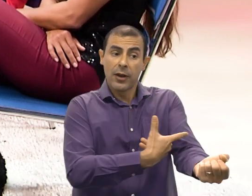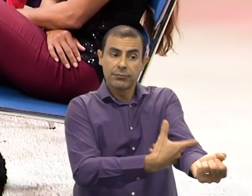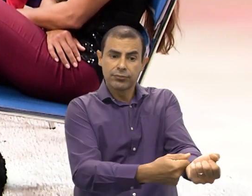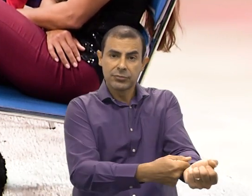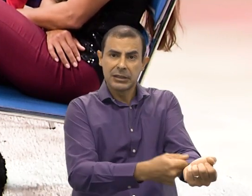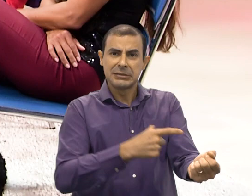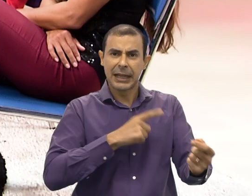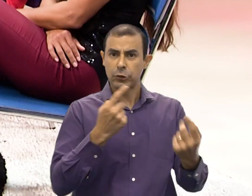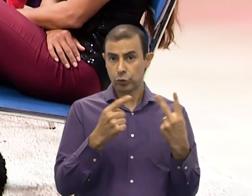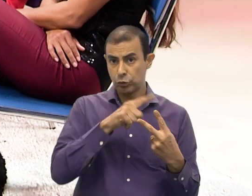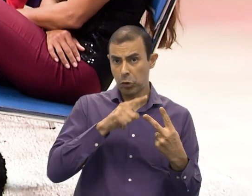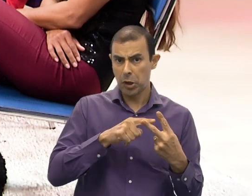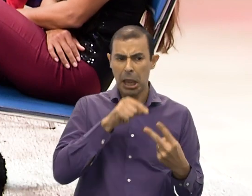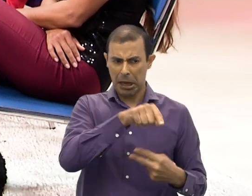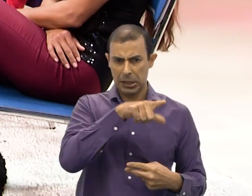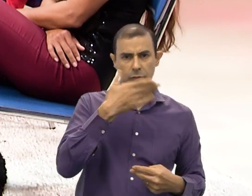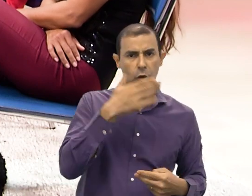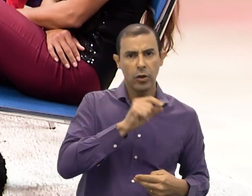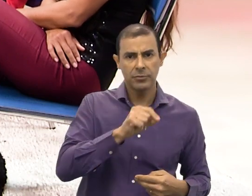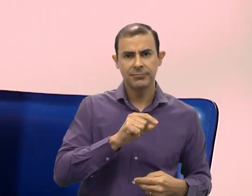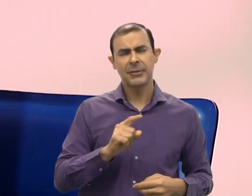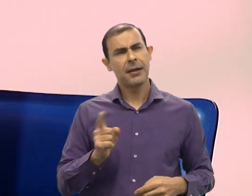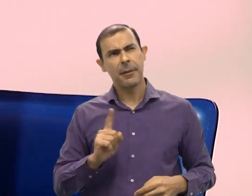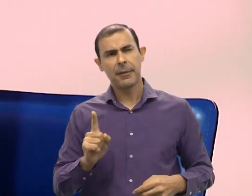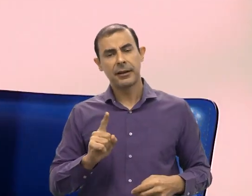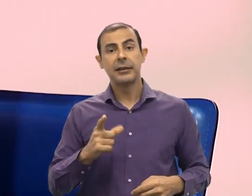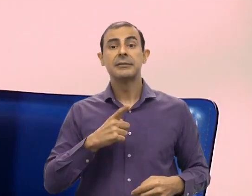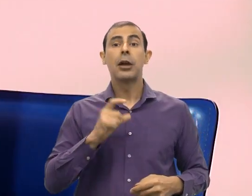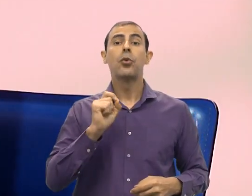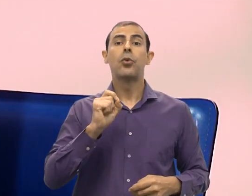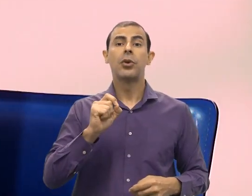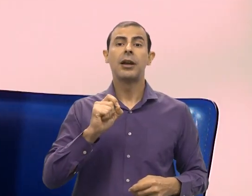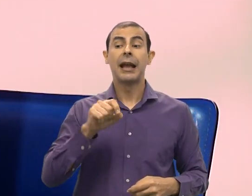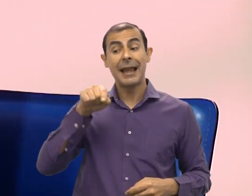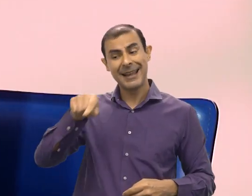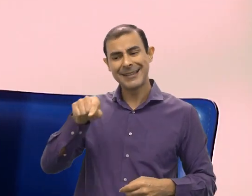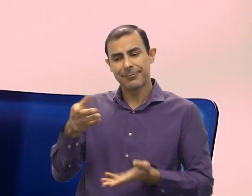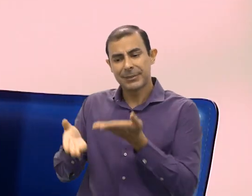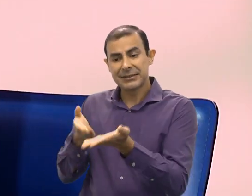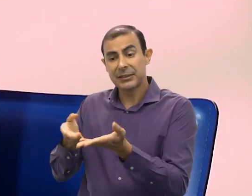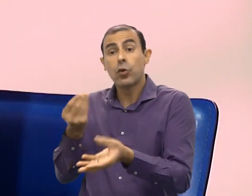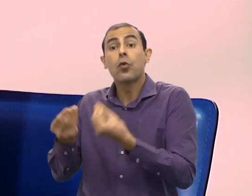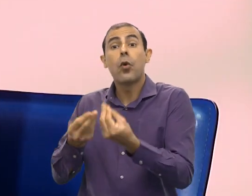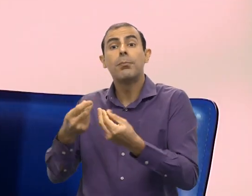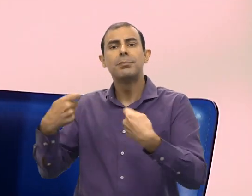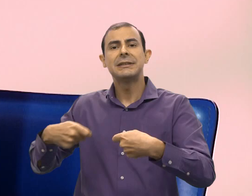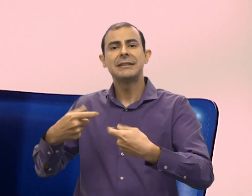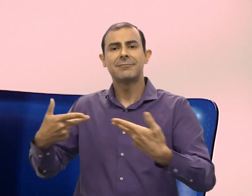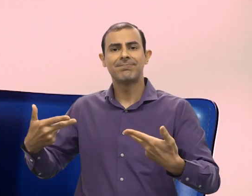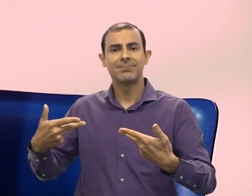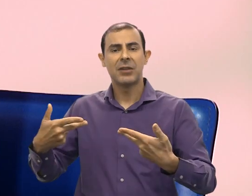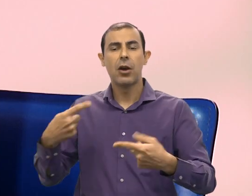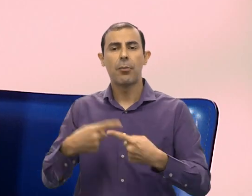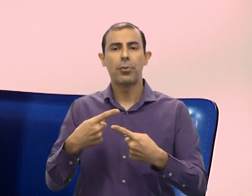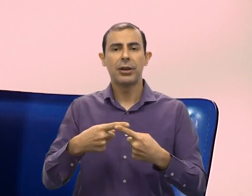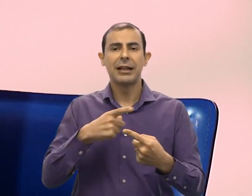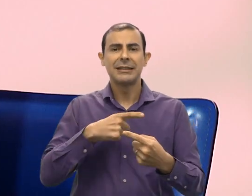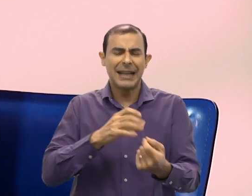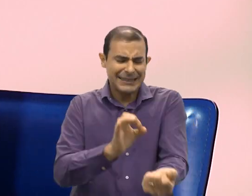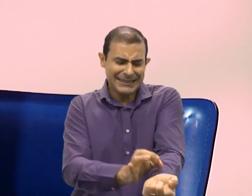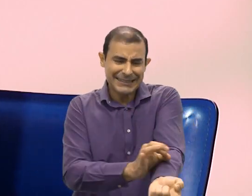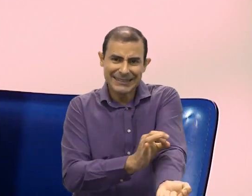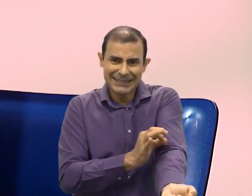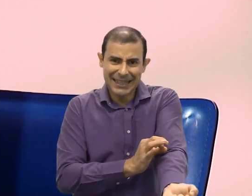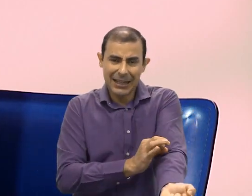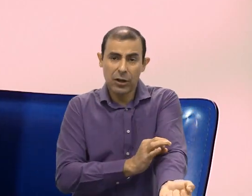Existem quadro clínico do paciente que exige uma retirada e outra, porque a maturação das células fazem diferença de